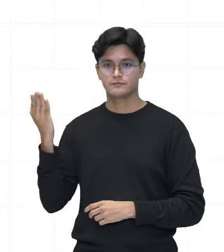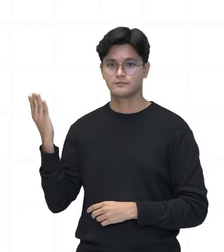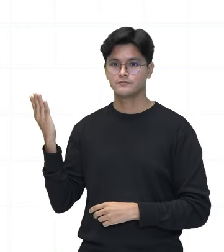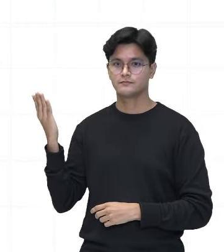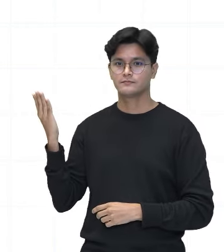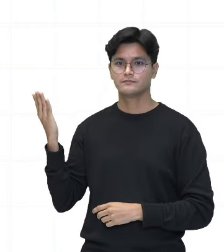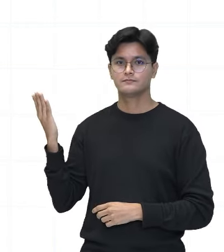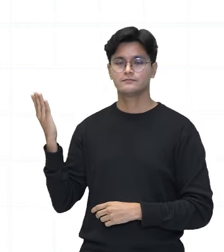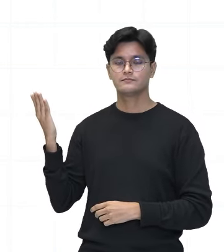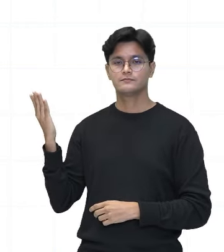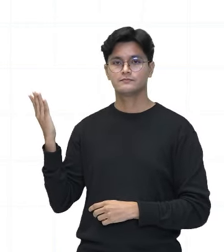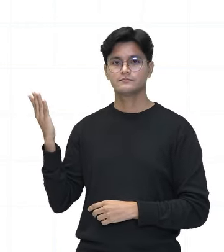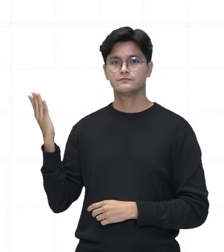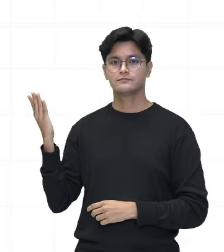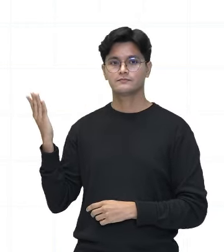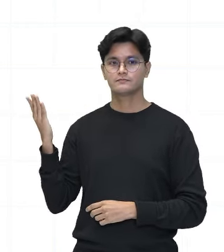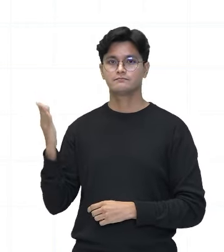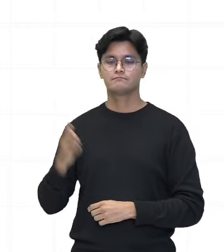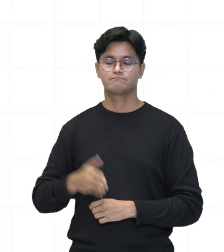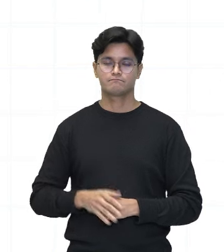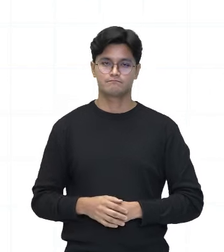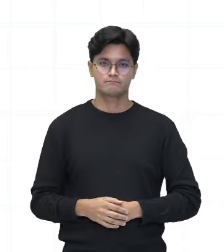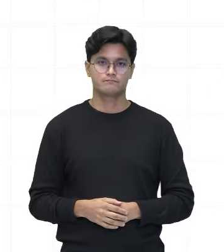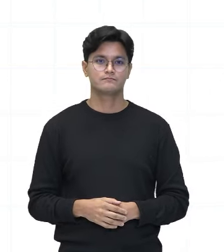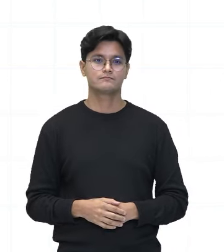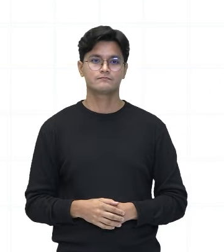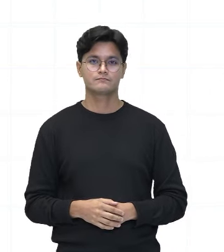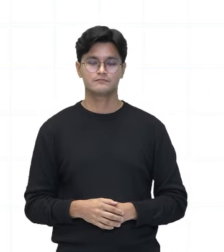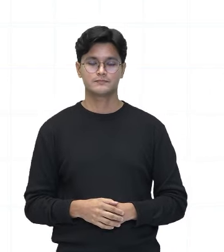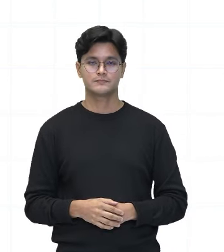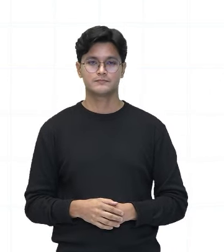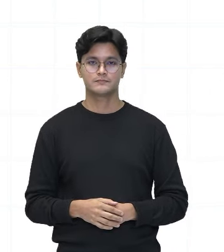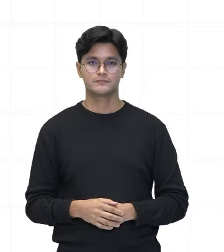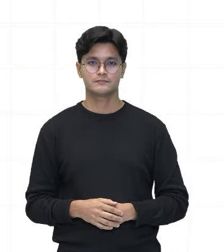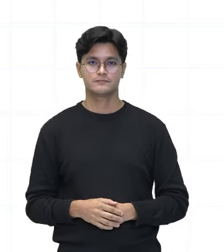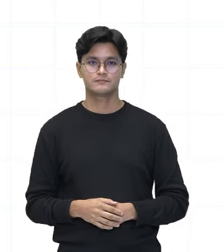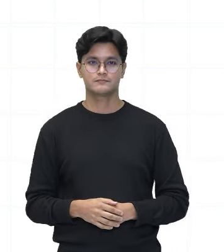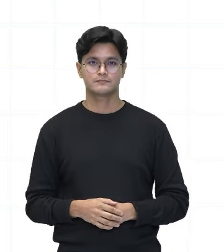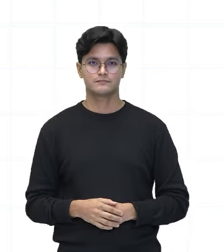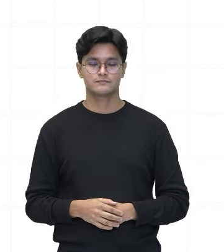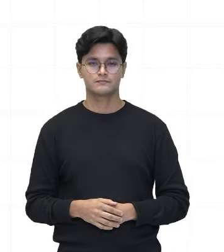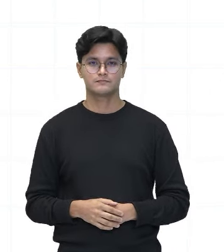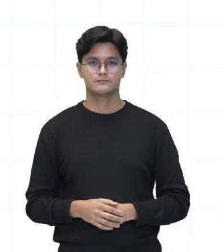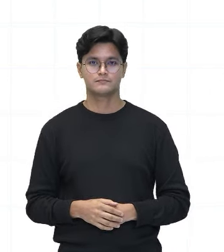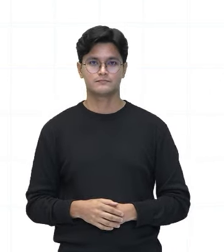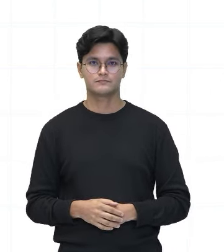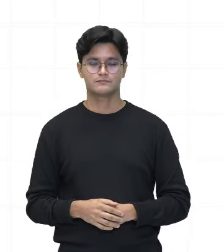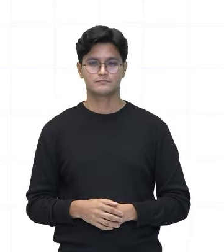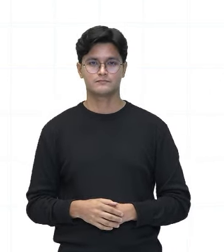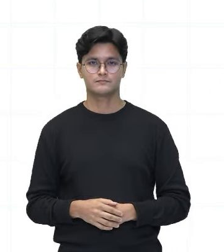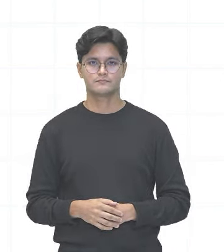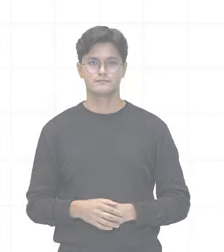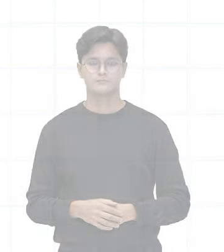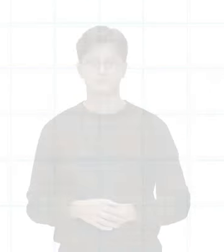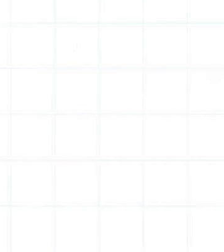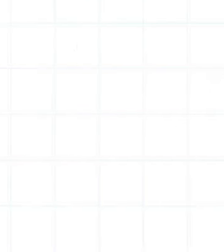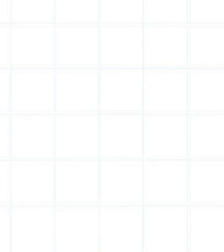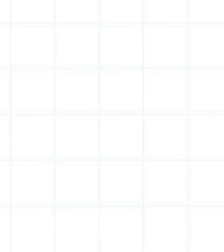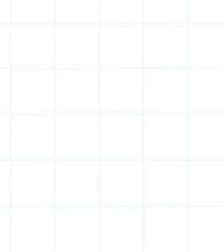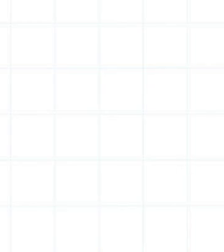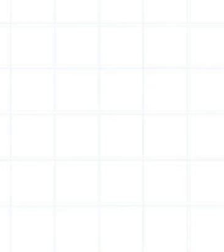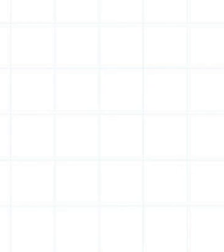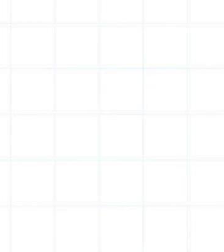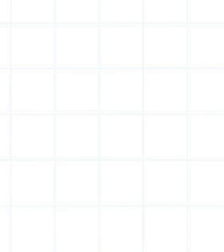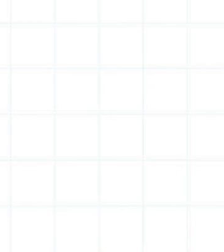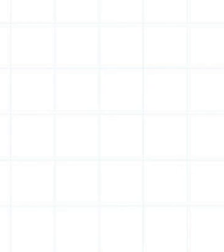só, is The Mystery of My Orange Socks. Então, você tem umas